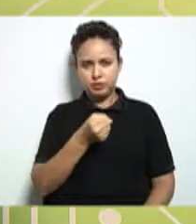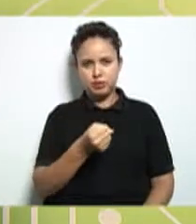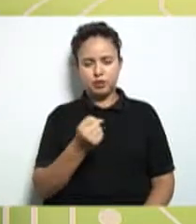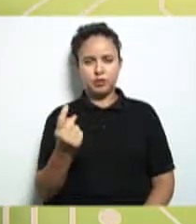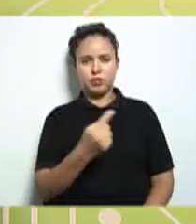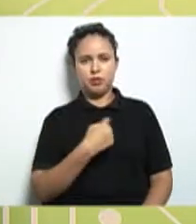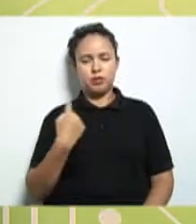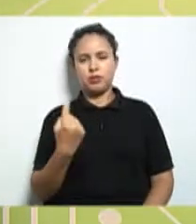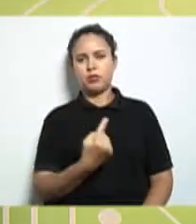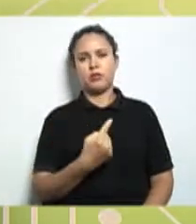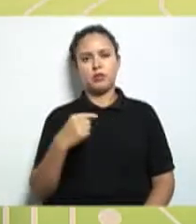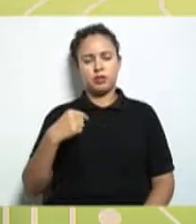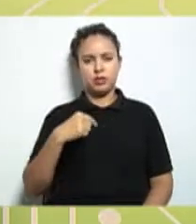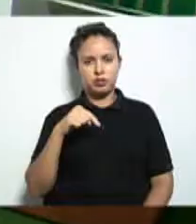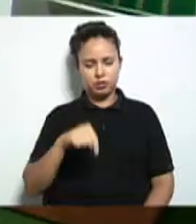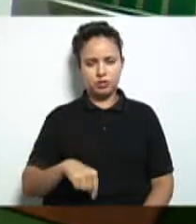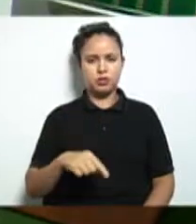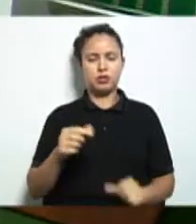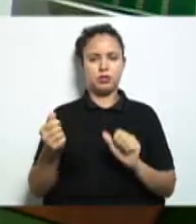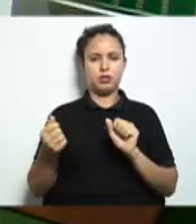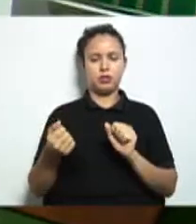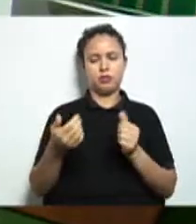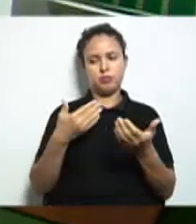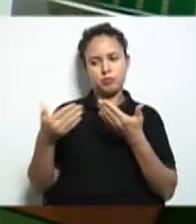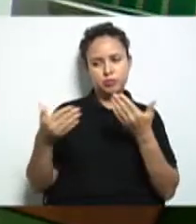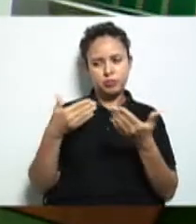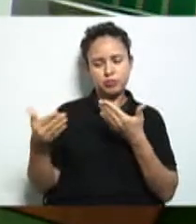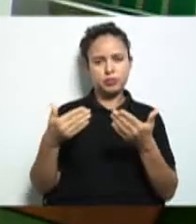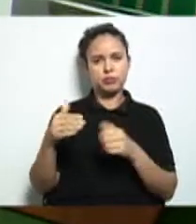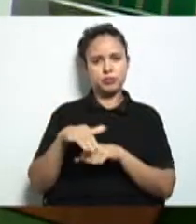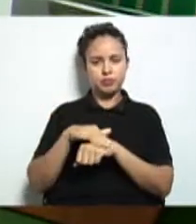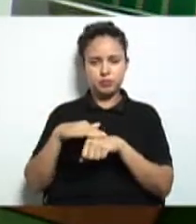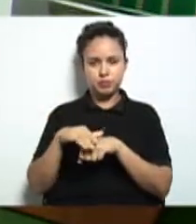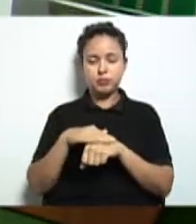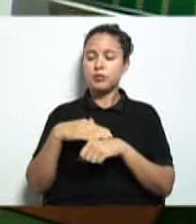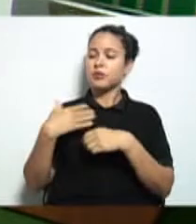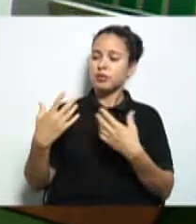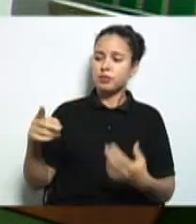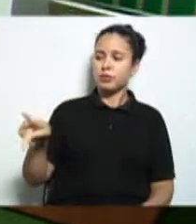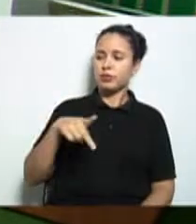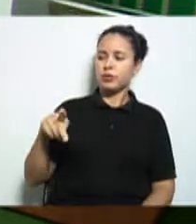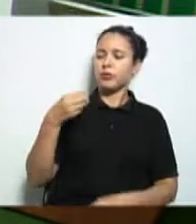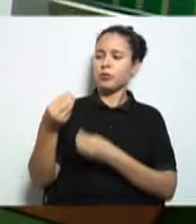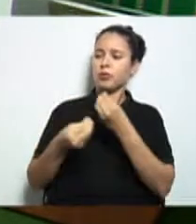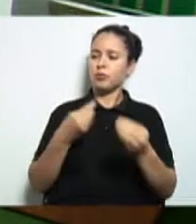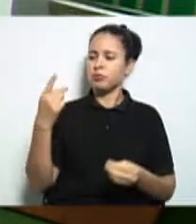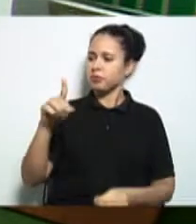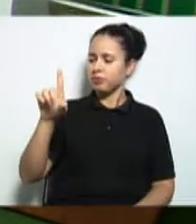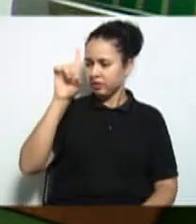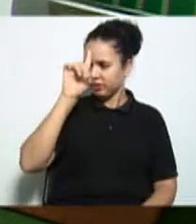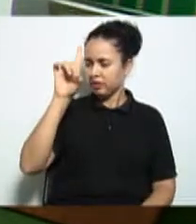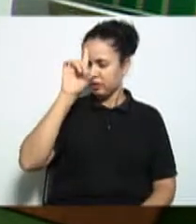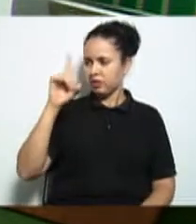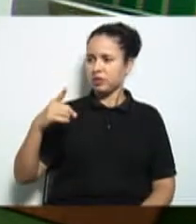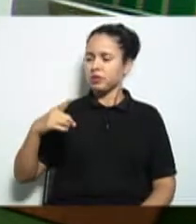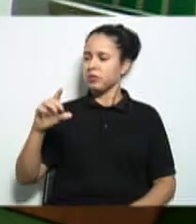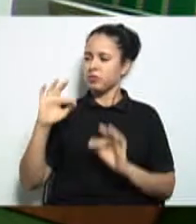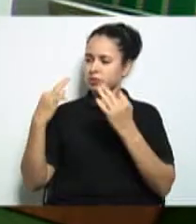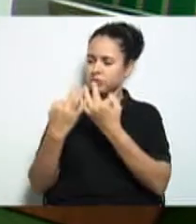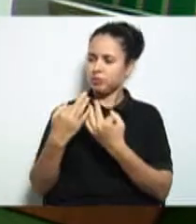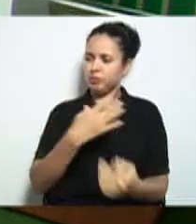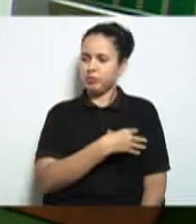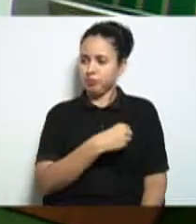né, professora, conversando aleatoriamente, aí, professora, como é que foi o seu dia, como é que a senhora está, os seus filhos e